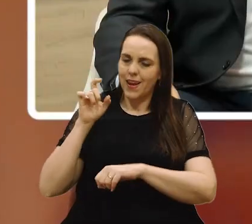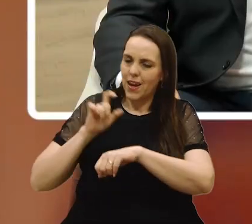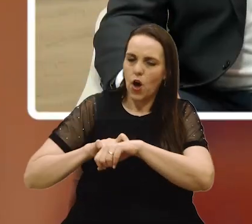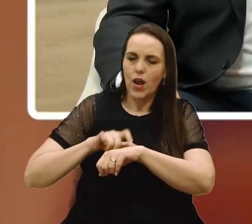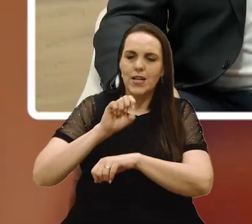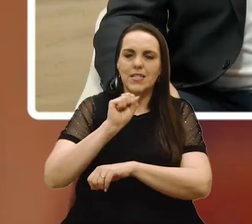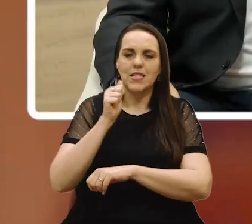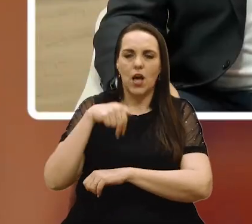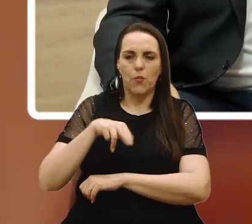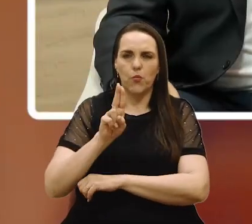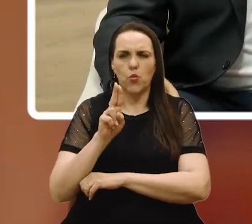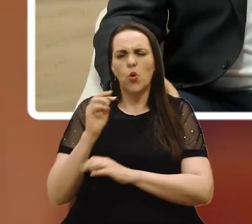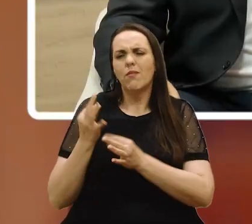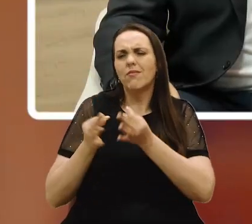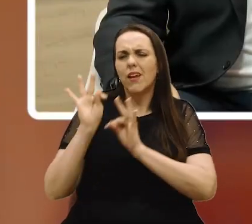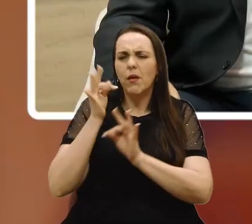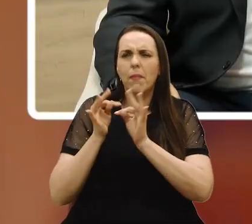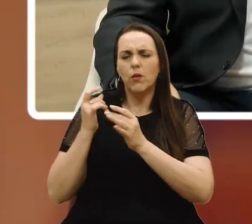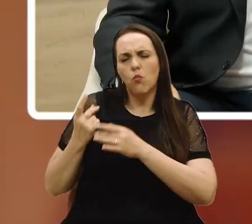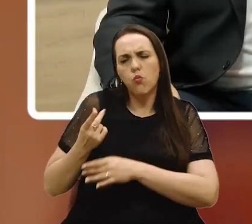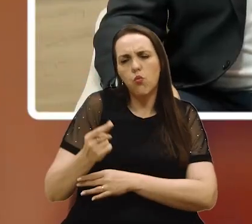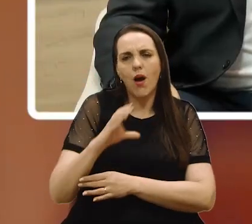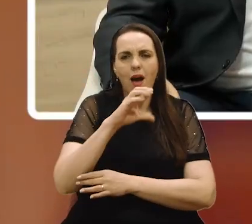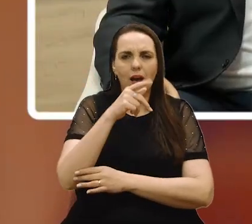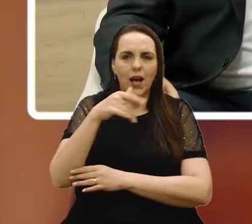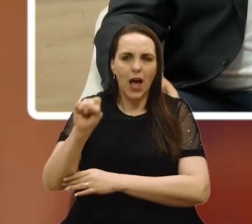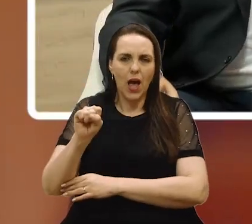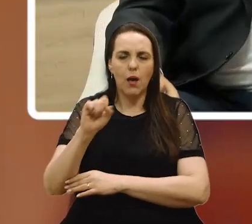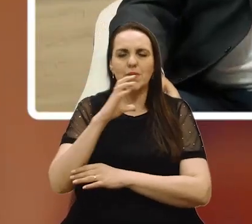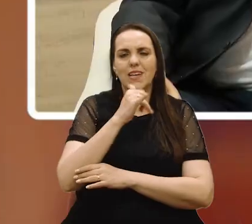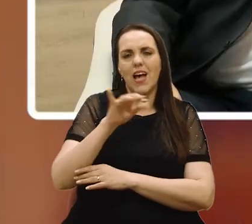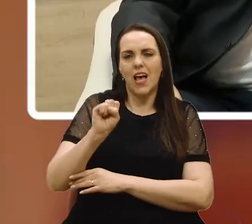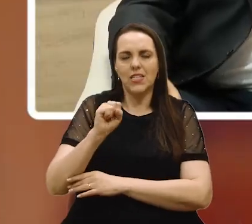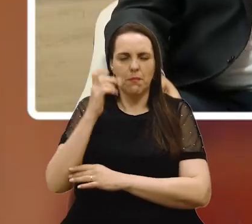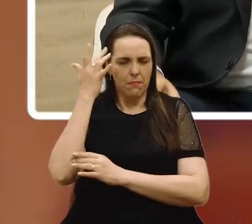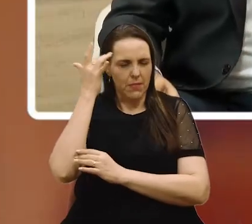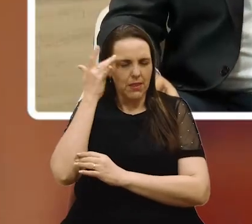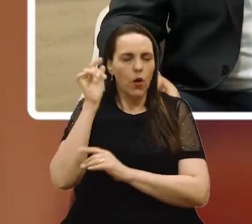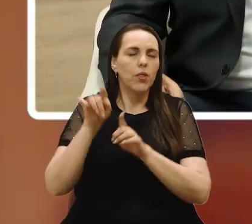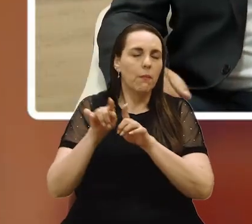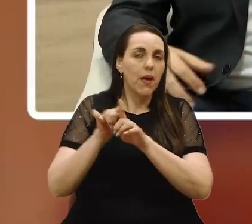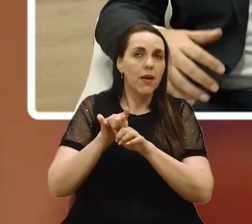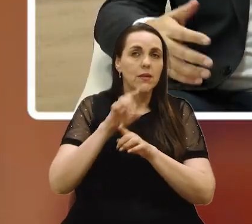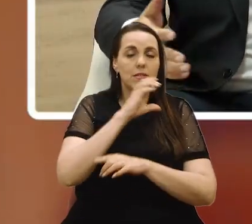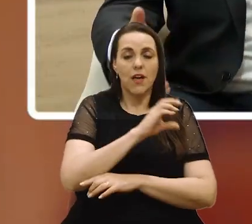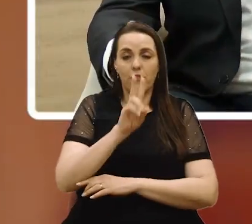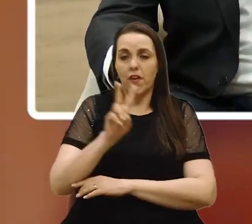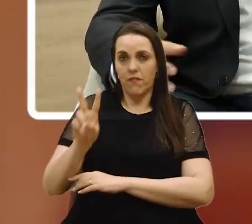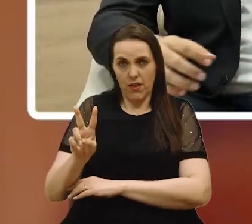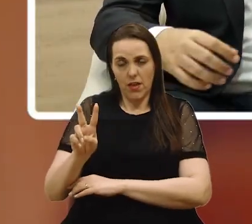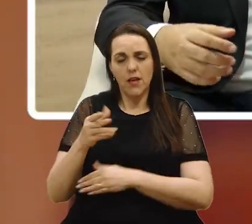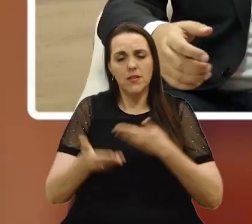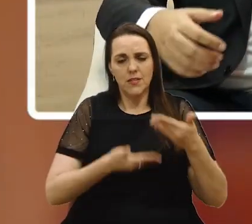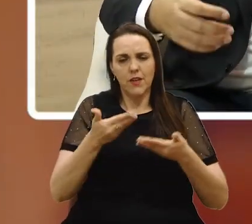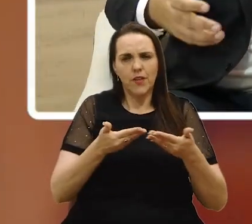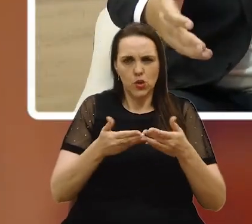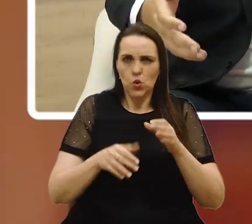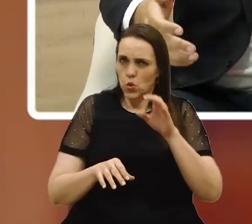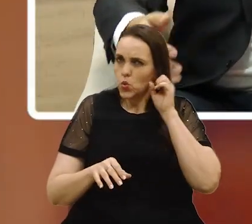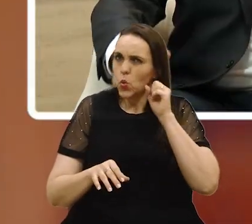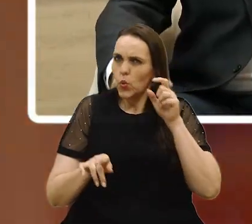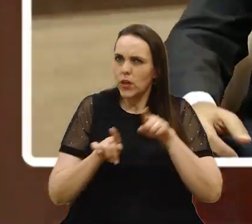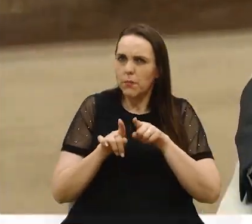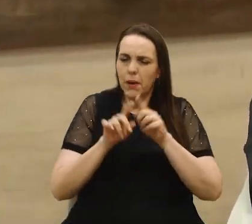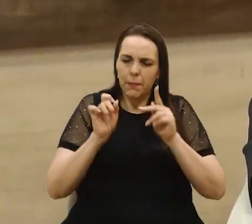SAMU, até um tratamento a longo prazo, um CAPS, um CAIS mental, né? O próprio CVV, que Exatamente. é um serviço de escuta, o